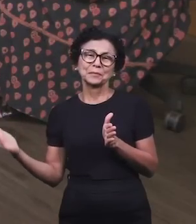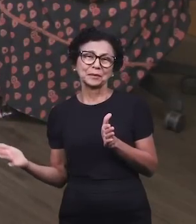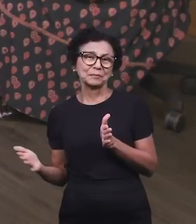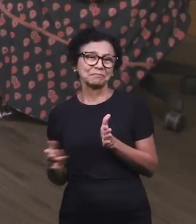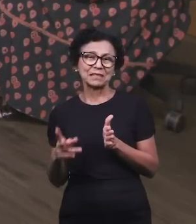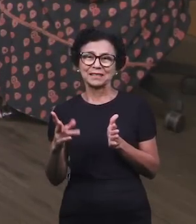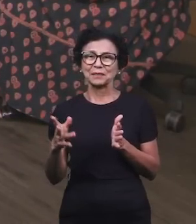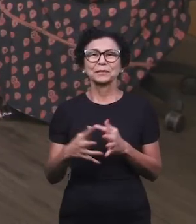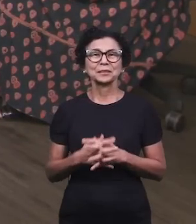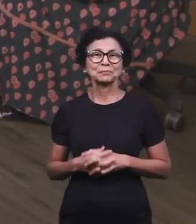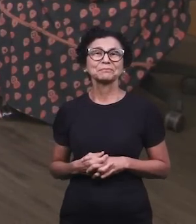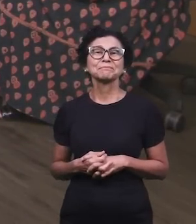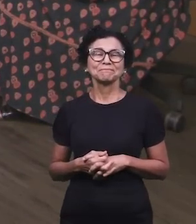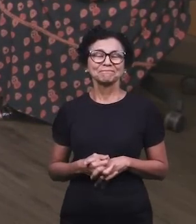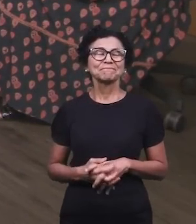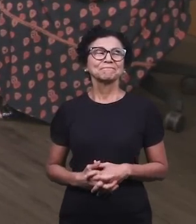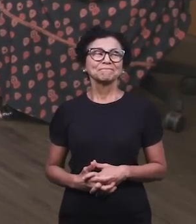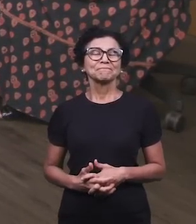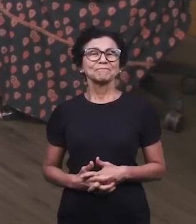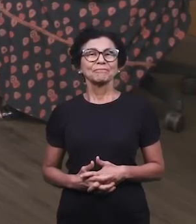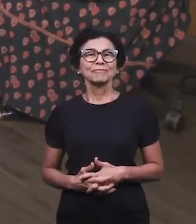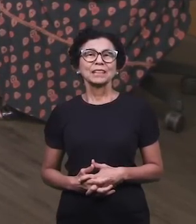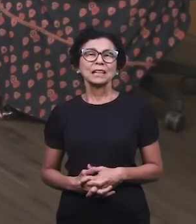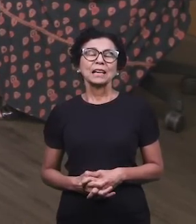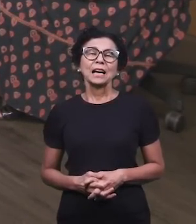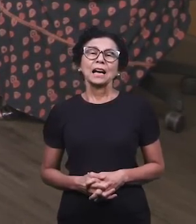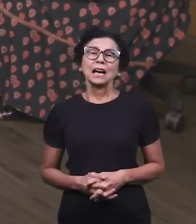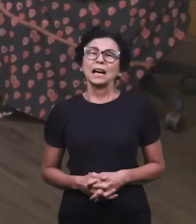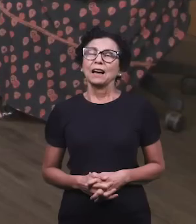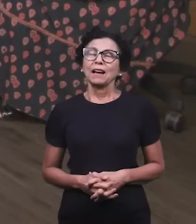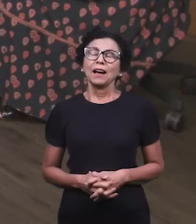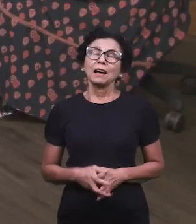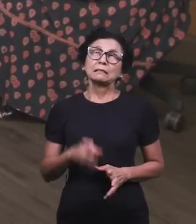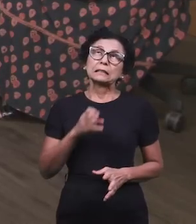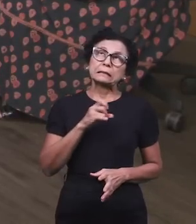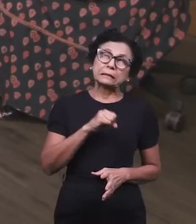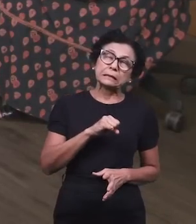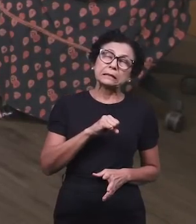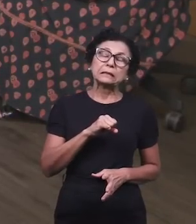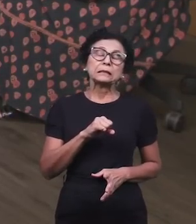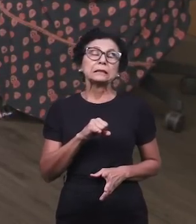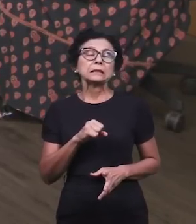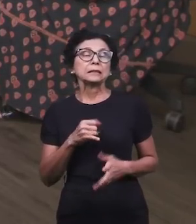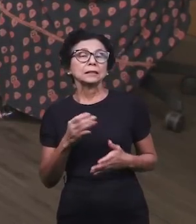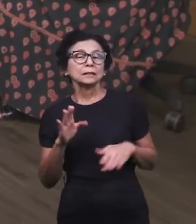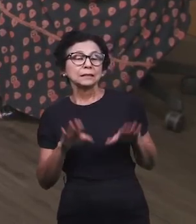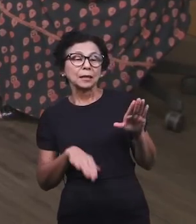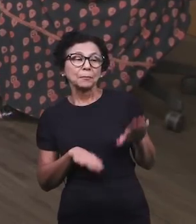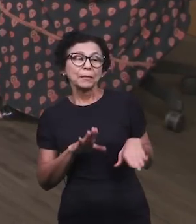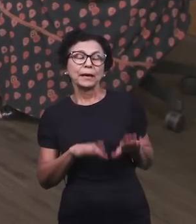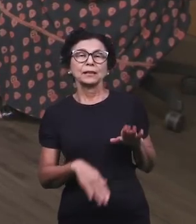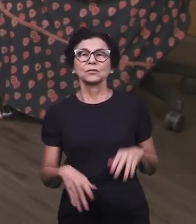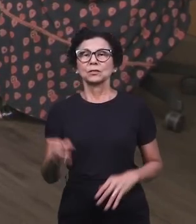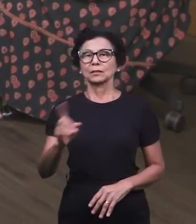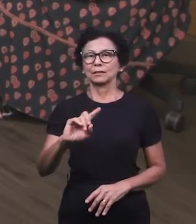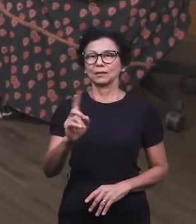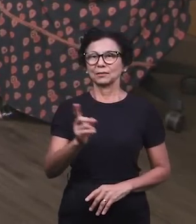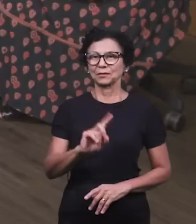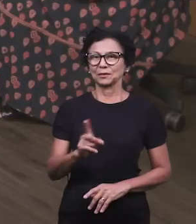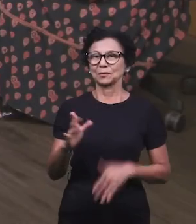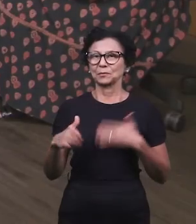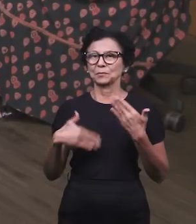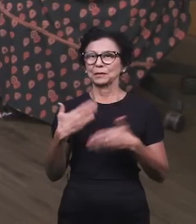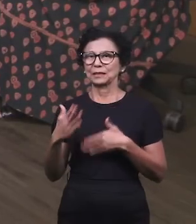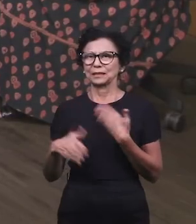circunstancial. Não. Né? E aí, nessa felicidade, a gente tem as bem-aventuranças, o bem-aventurado, feliz,